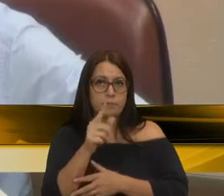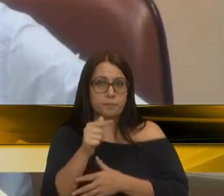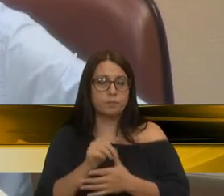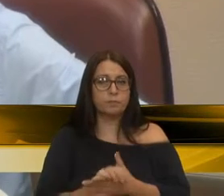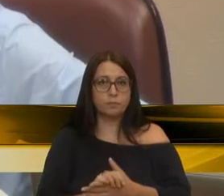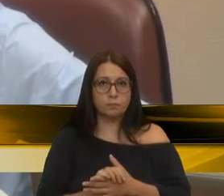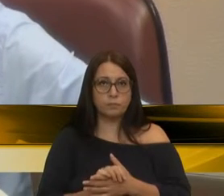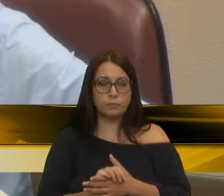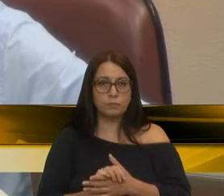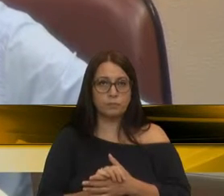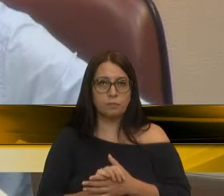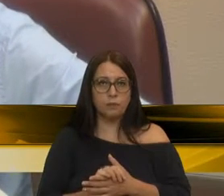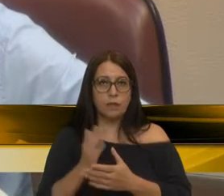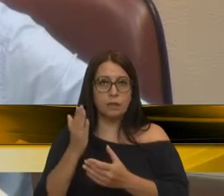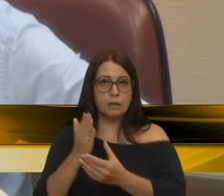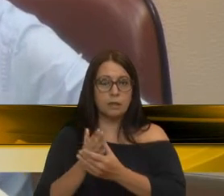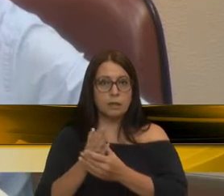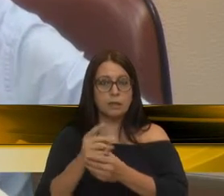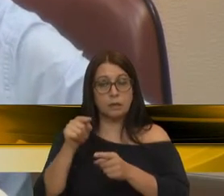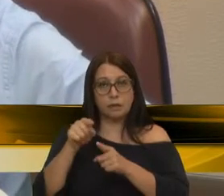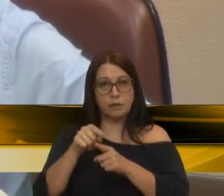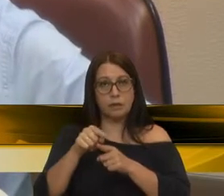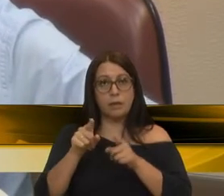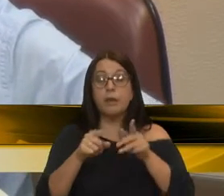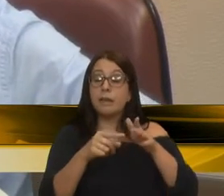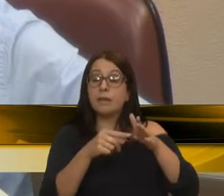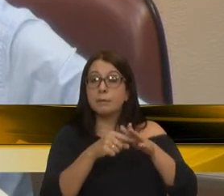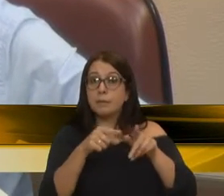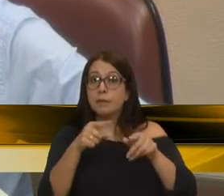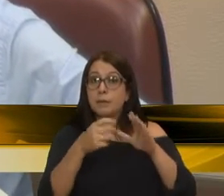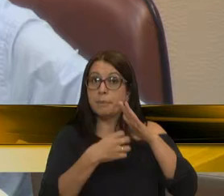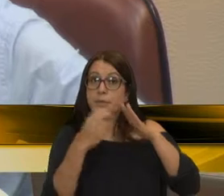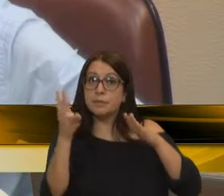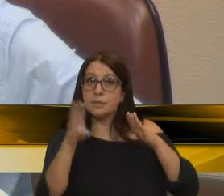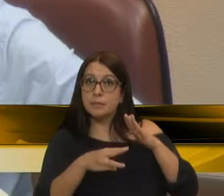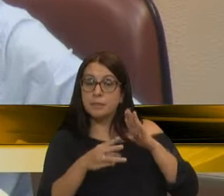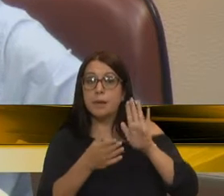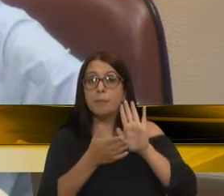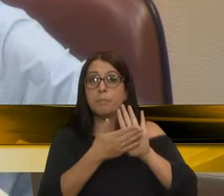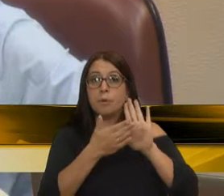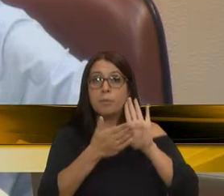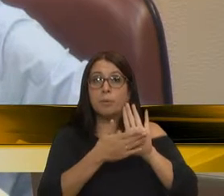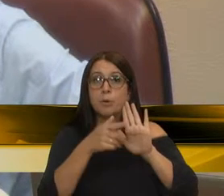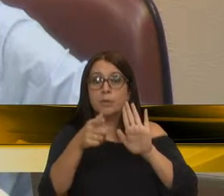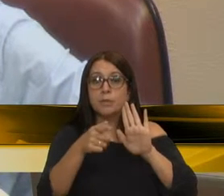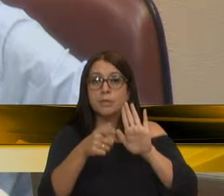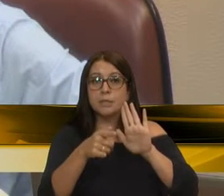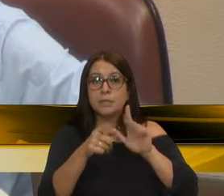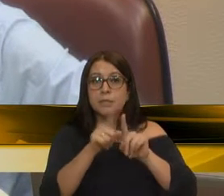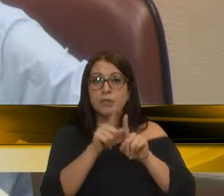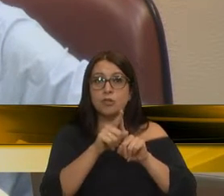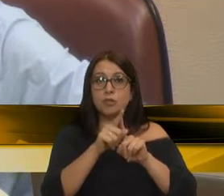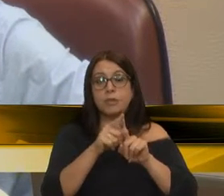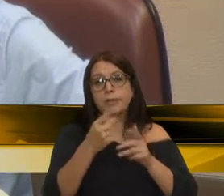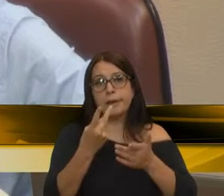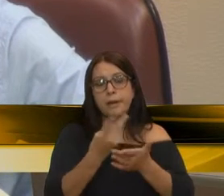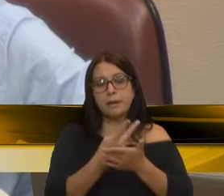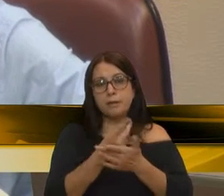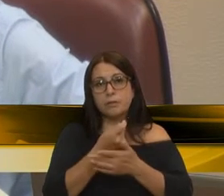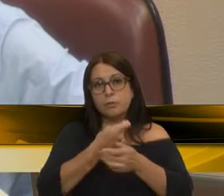de ação santa teresa de caxias do sul limitada a visate propõe ação de nulidade de ato administrativo